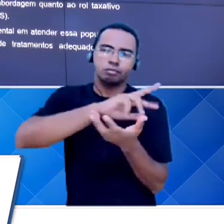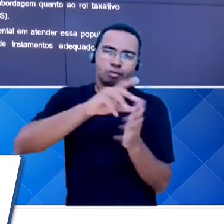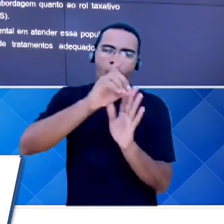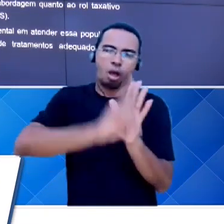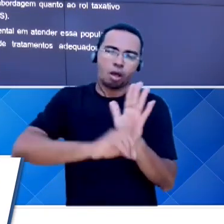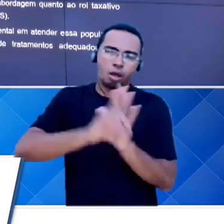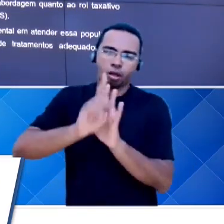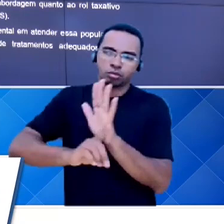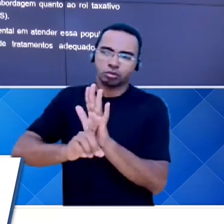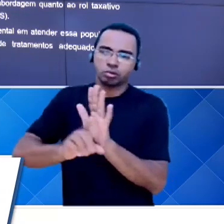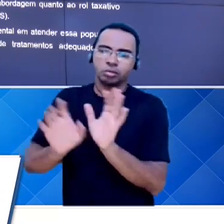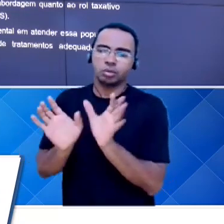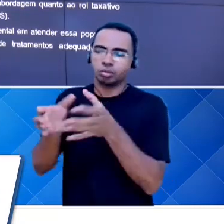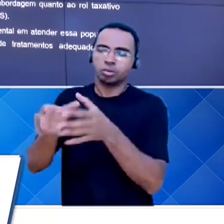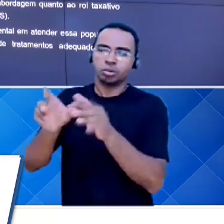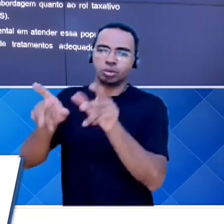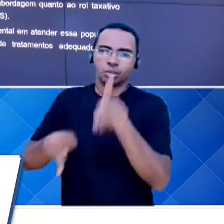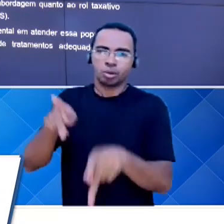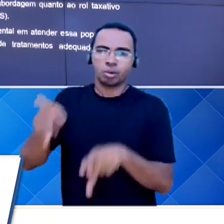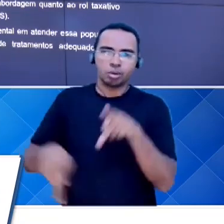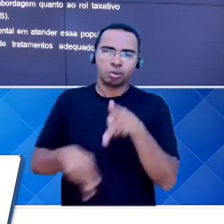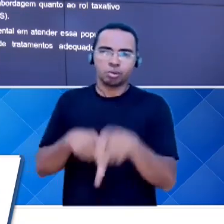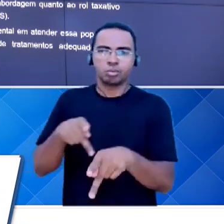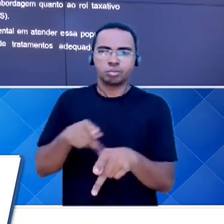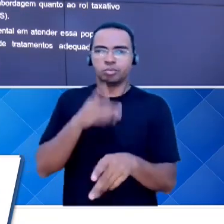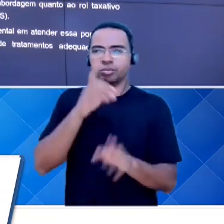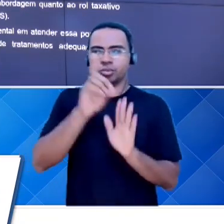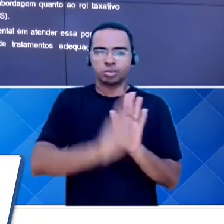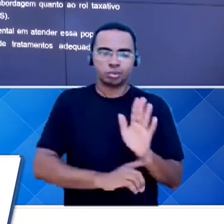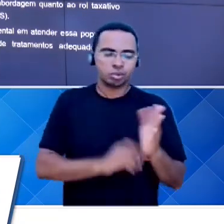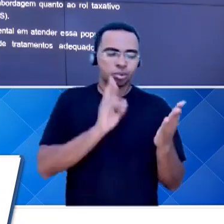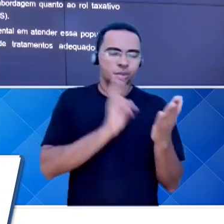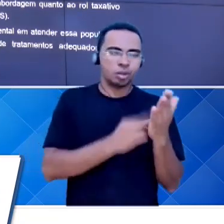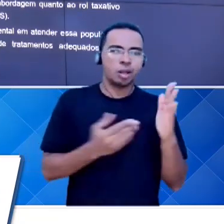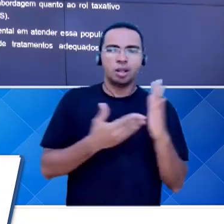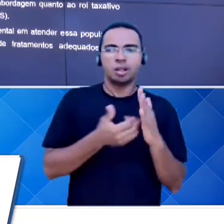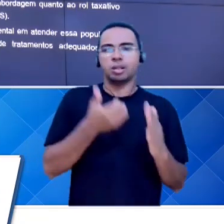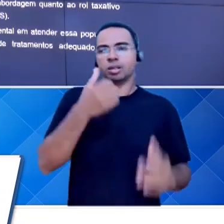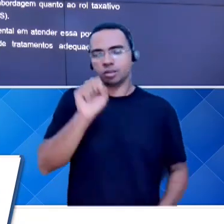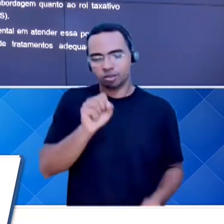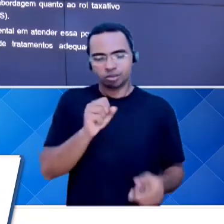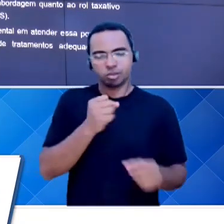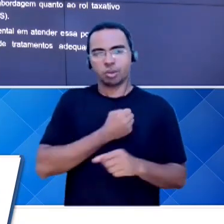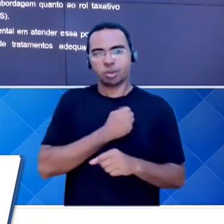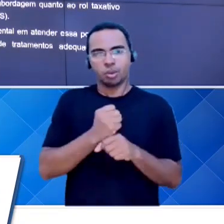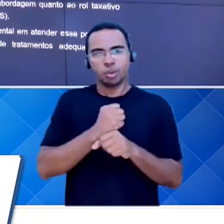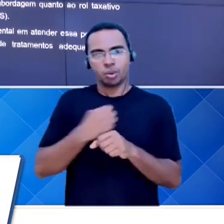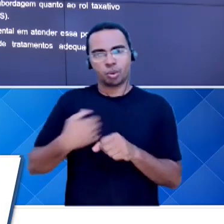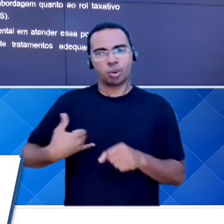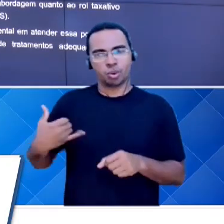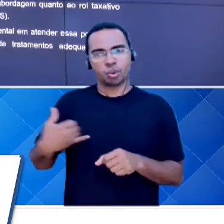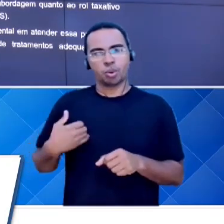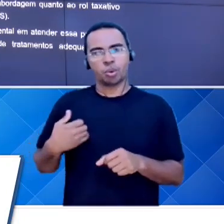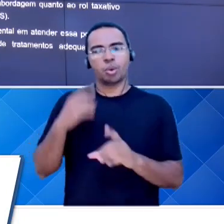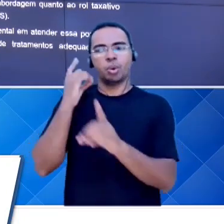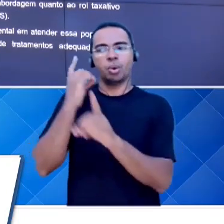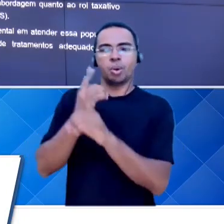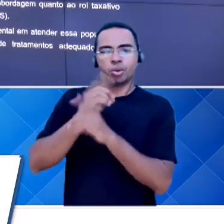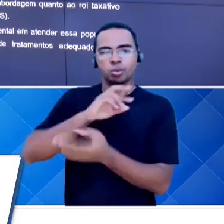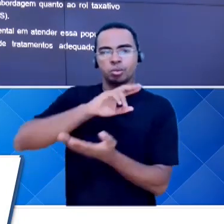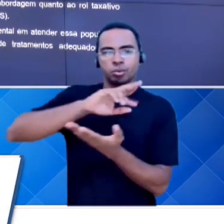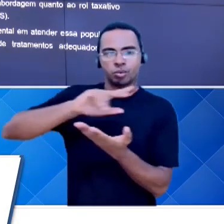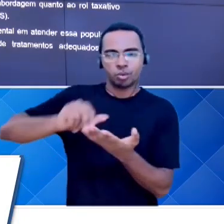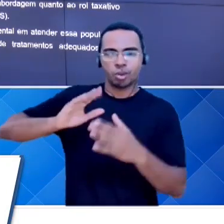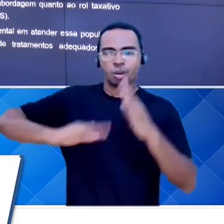essa população, né? Como primeiro, o direito ao diagnóstico até os 18 anos, o atendimento multiprofissional, então, ou seja,